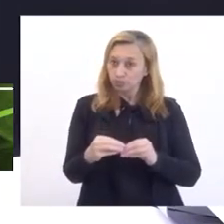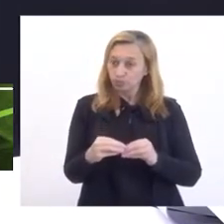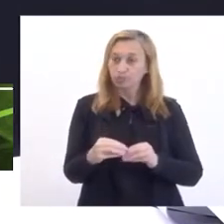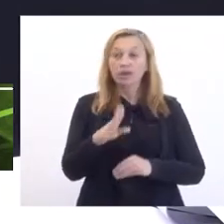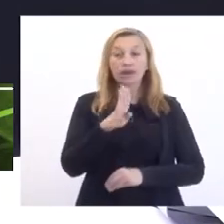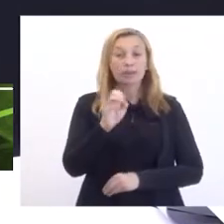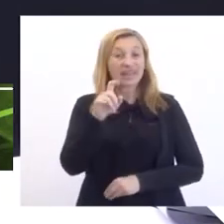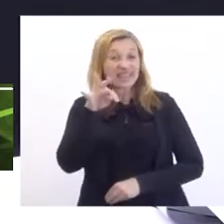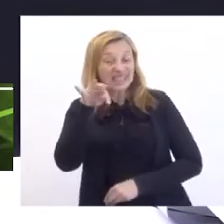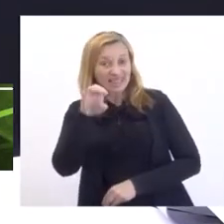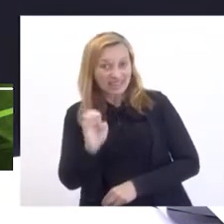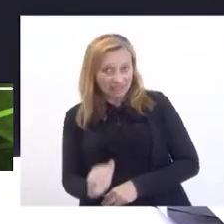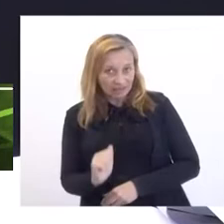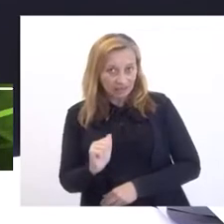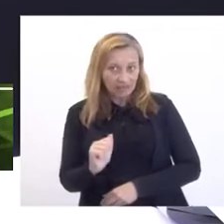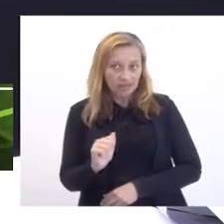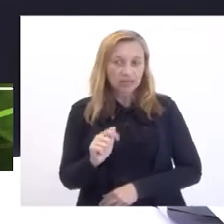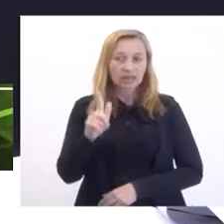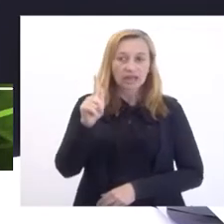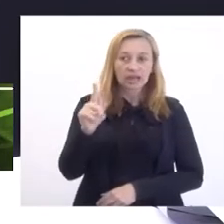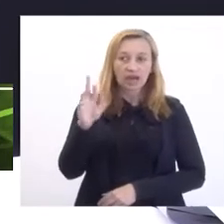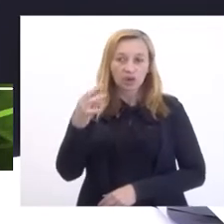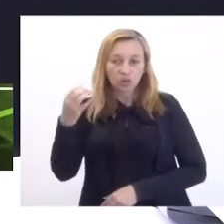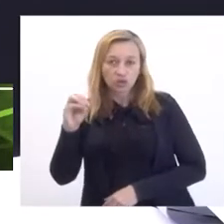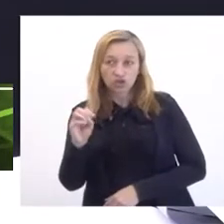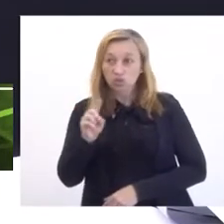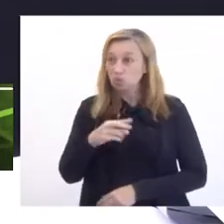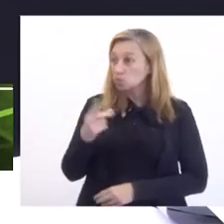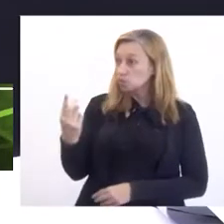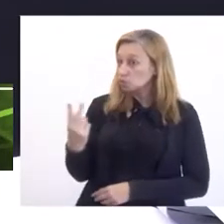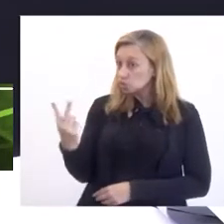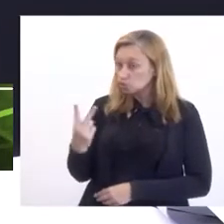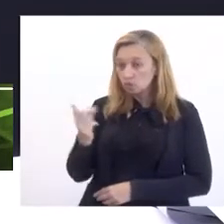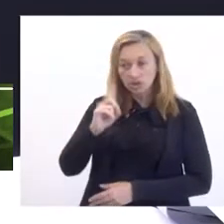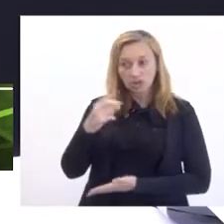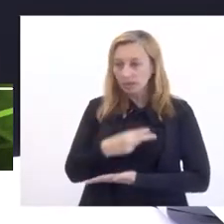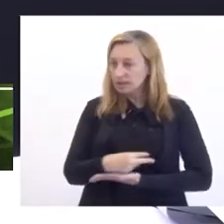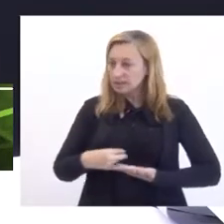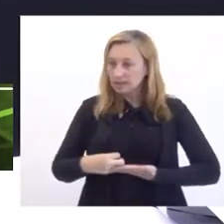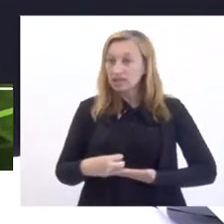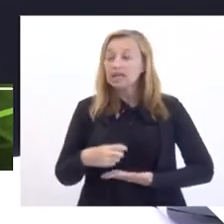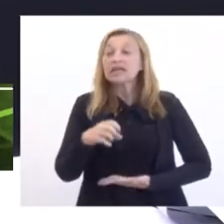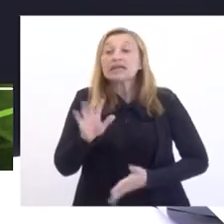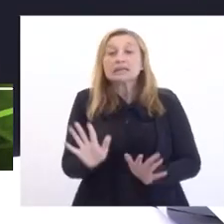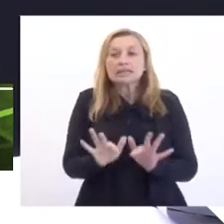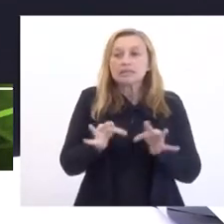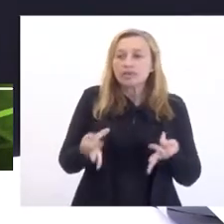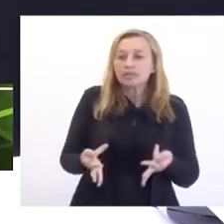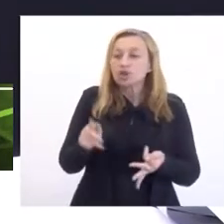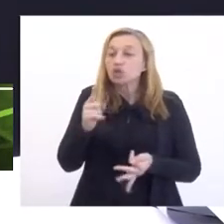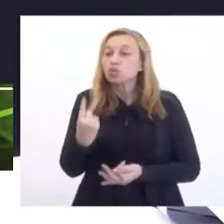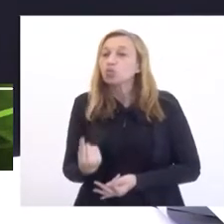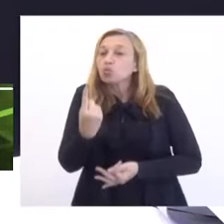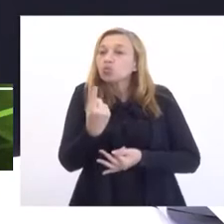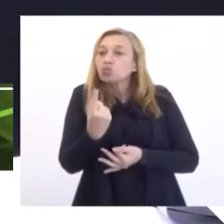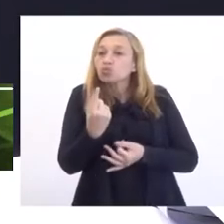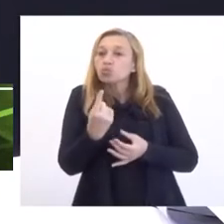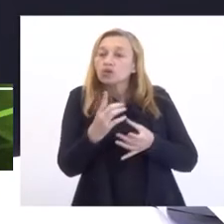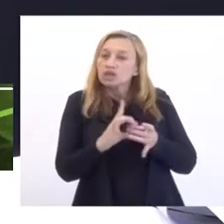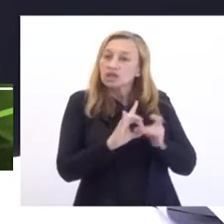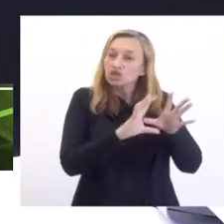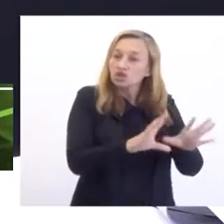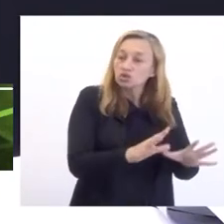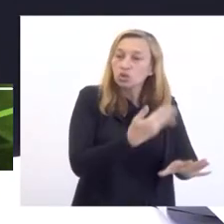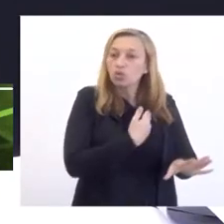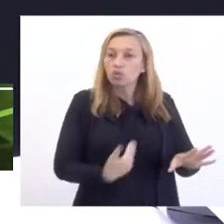Benedito e Garotinho, nenhum dos dois foram cassados. Simplesmente, um deixou o governo para